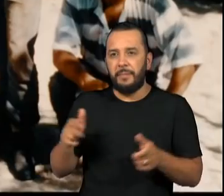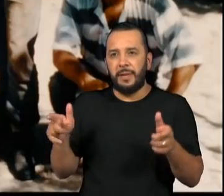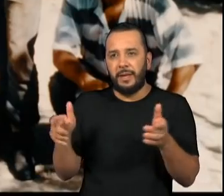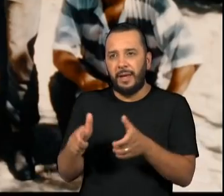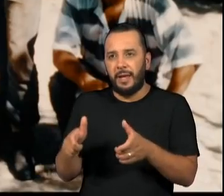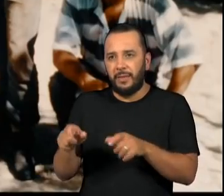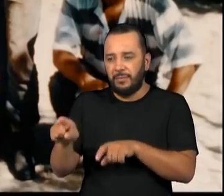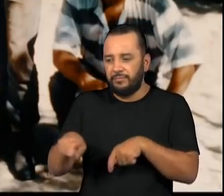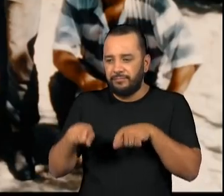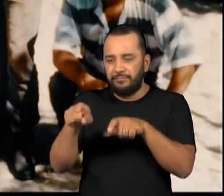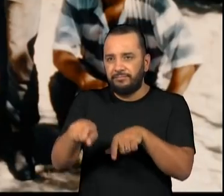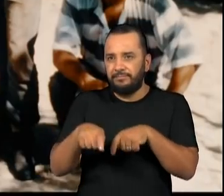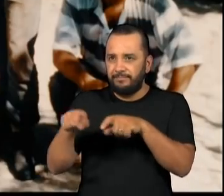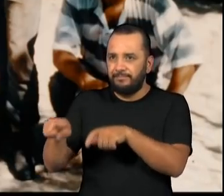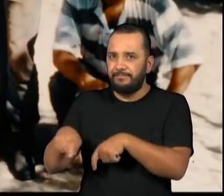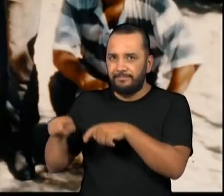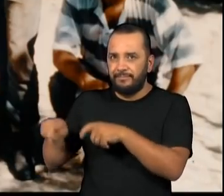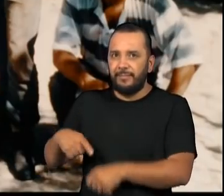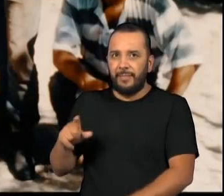propriedades.